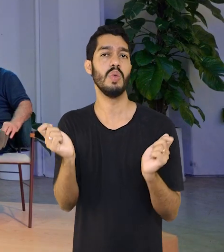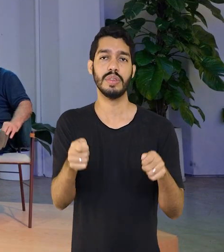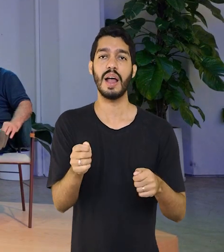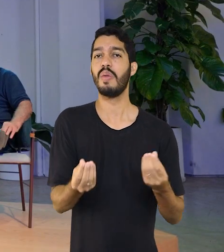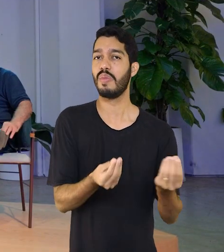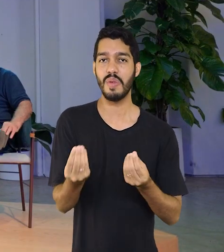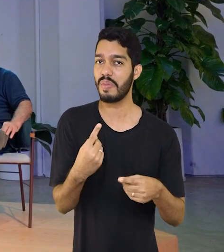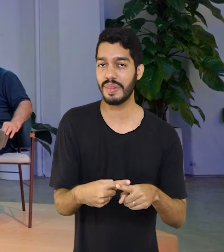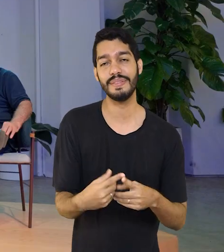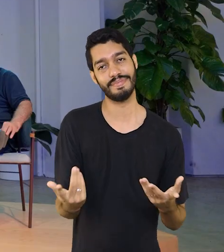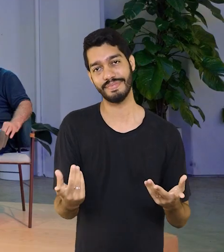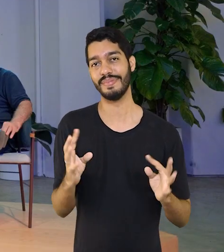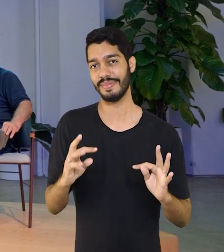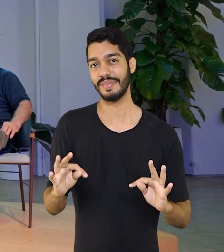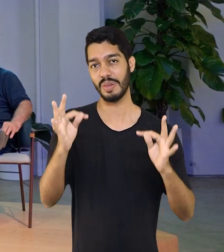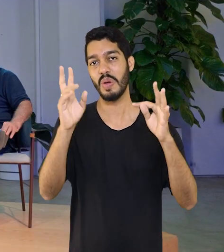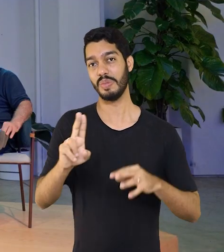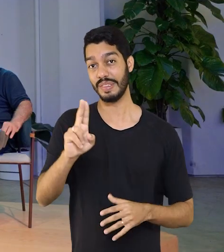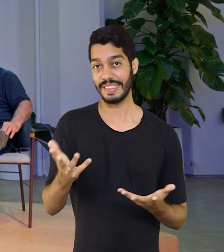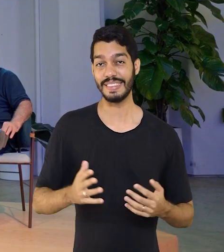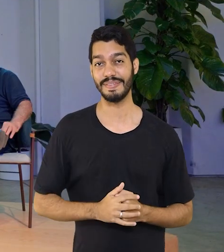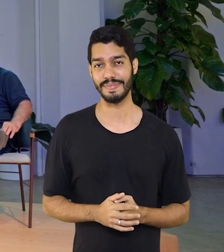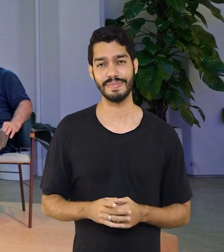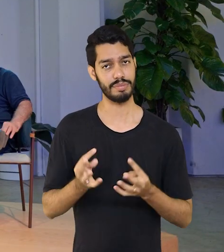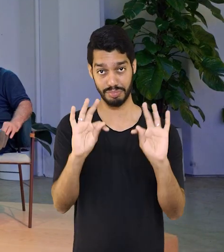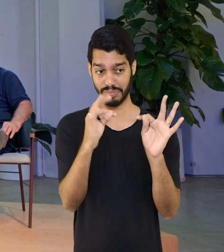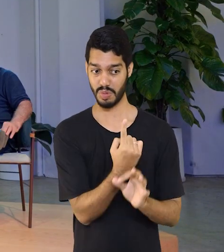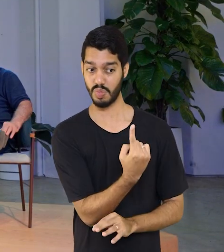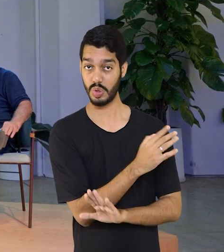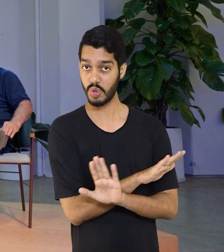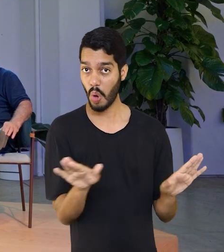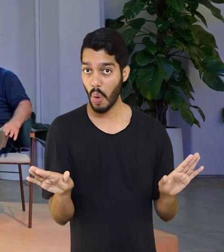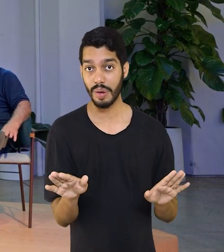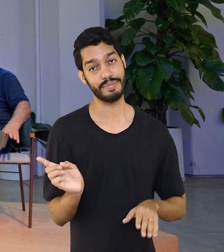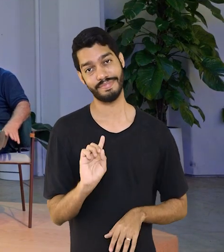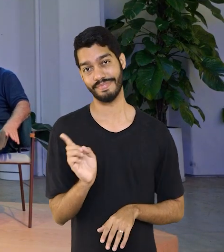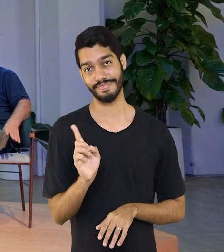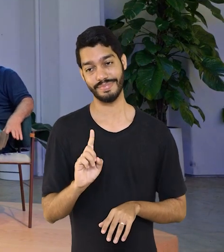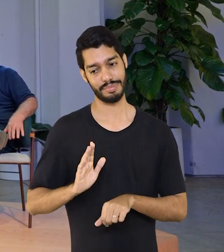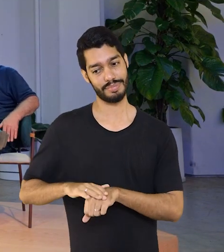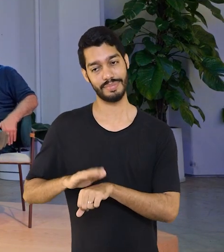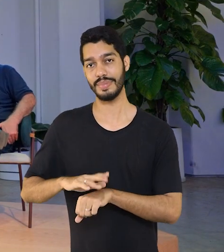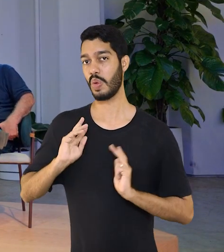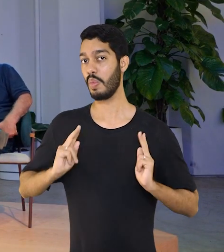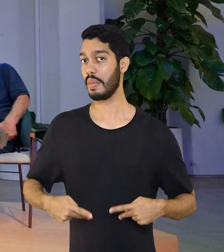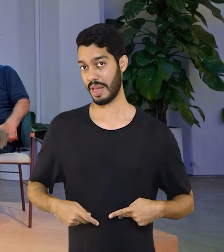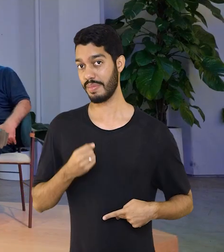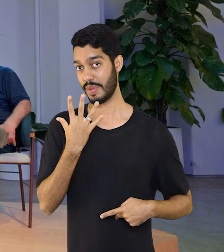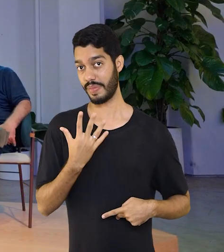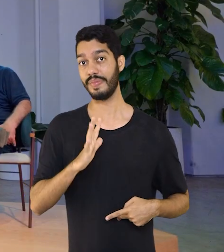a tecnologia. Não que, obviamente, a tecnologia seja suficiente, eu não estou dizendo isso, mas que eu vejo que